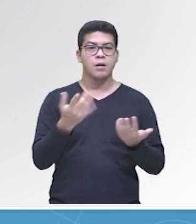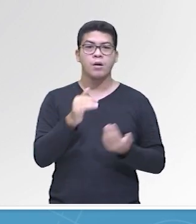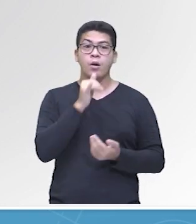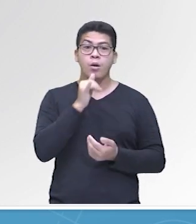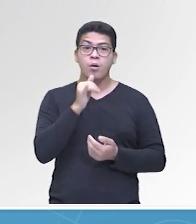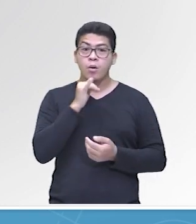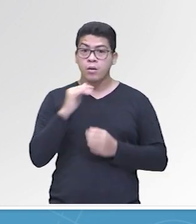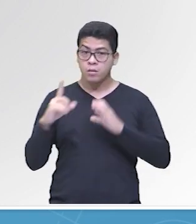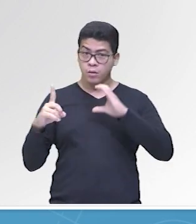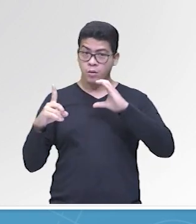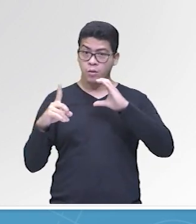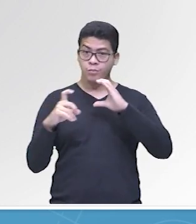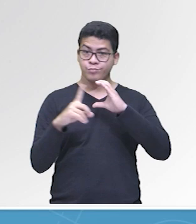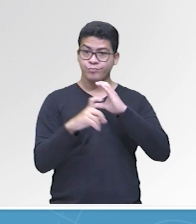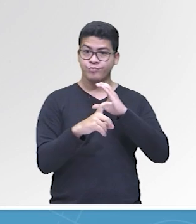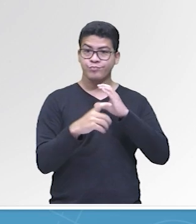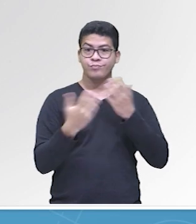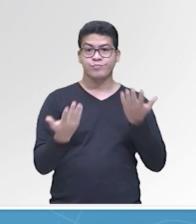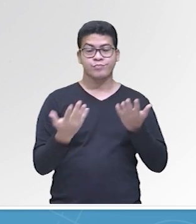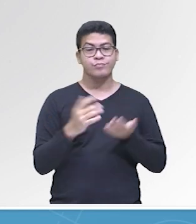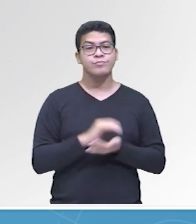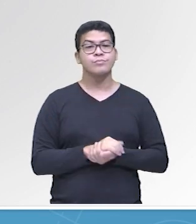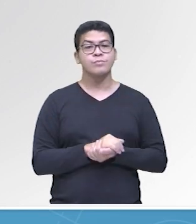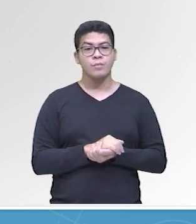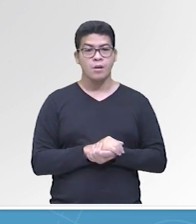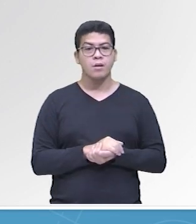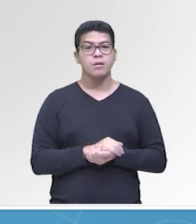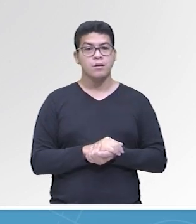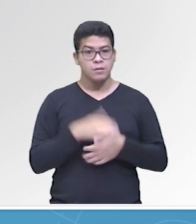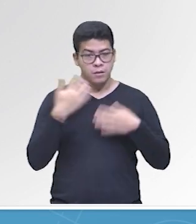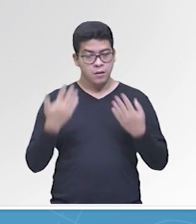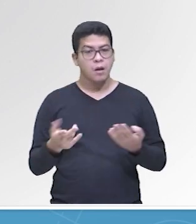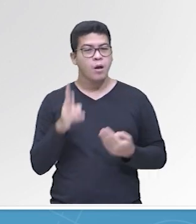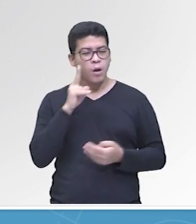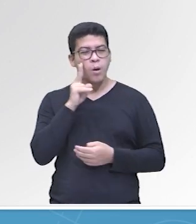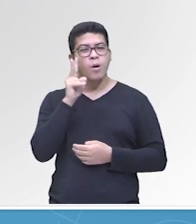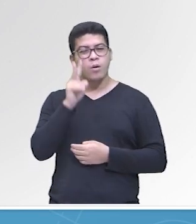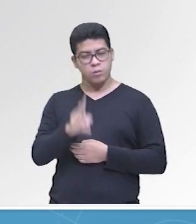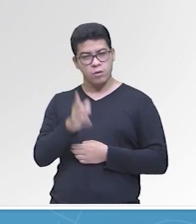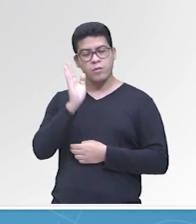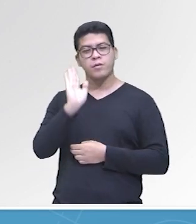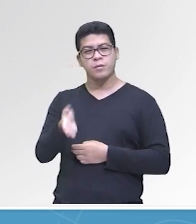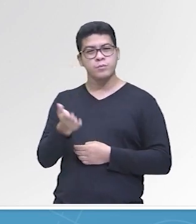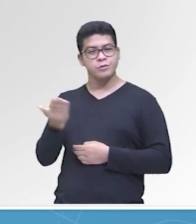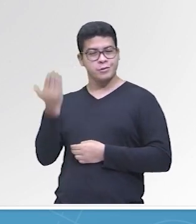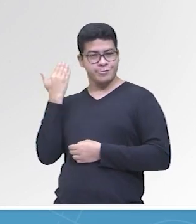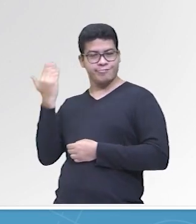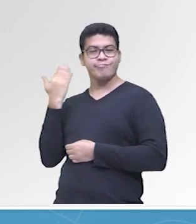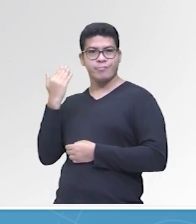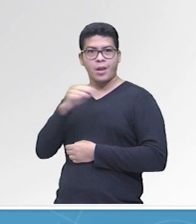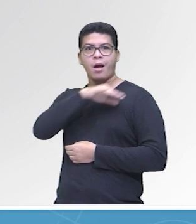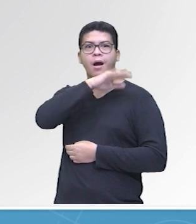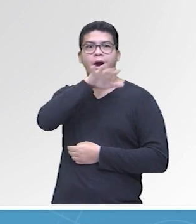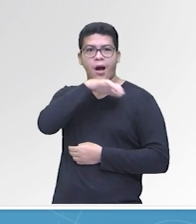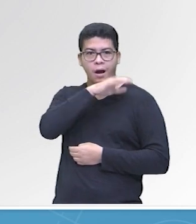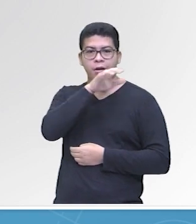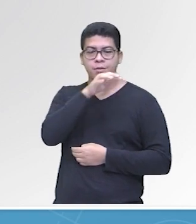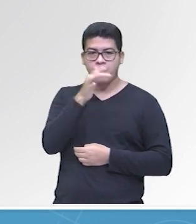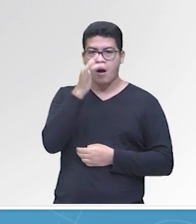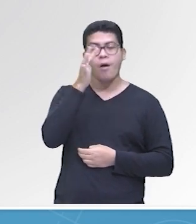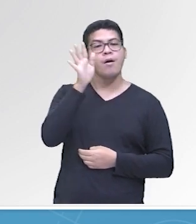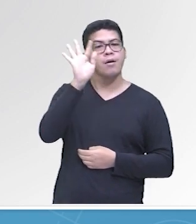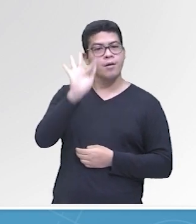mostrar o que isso quer dizer. Nós vimos ali nos outros exemplos de célula animal e vegetal que você tinha bem evidente